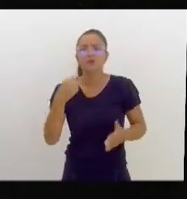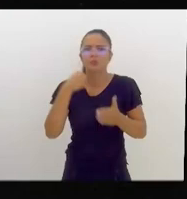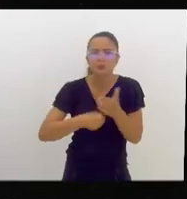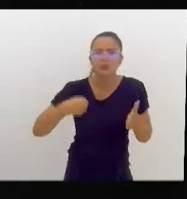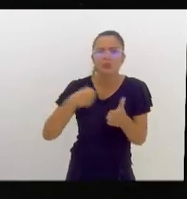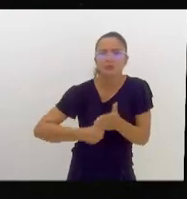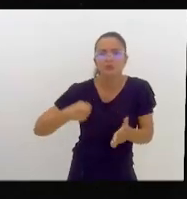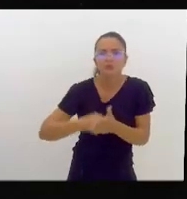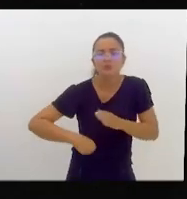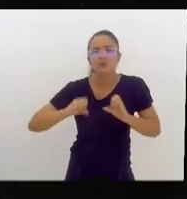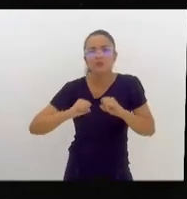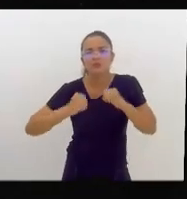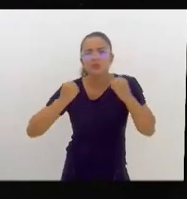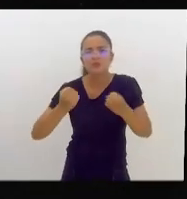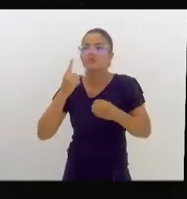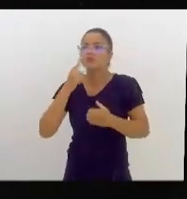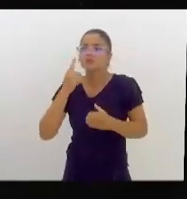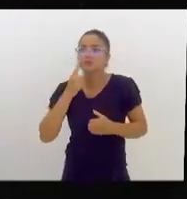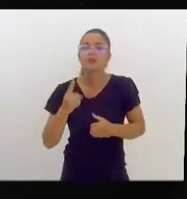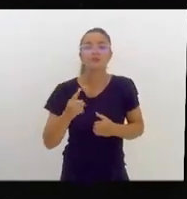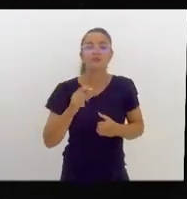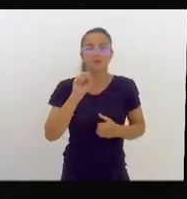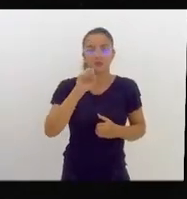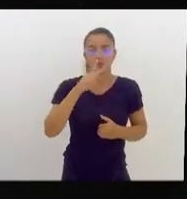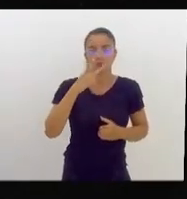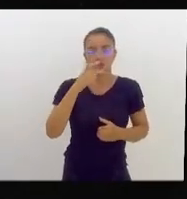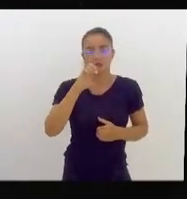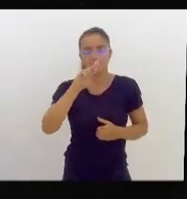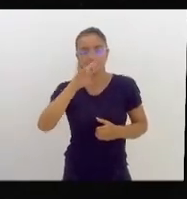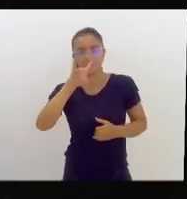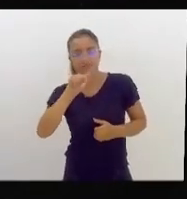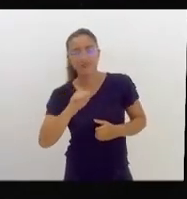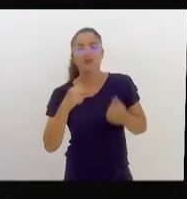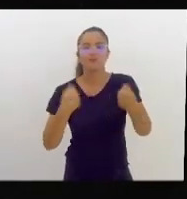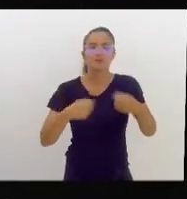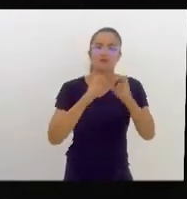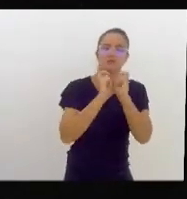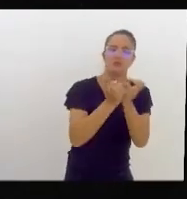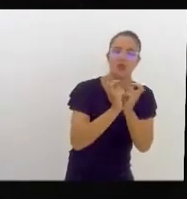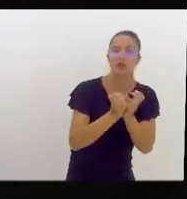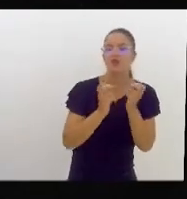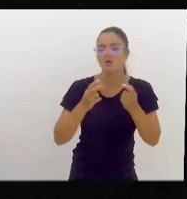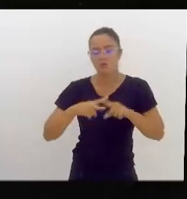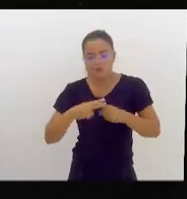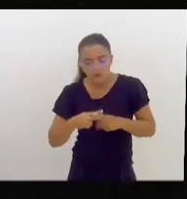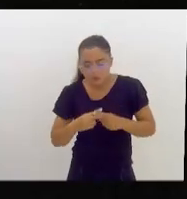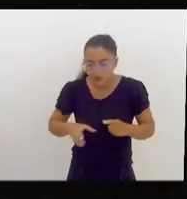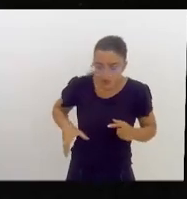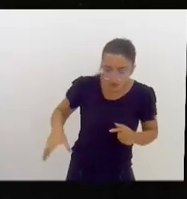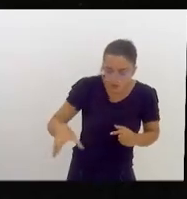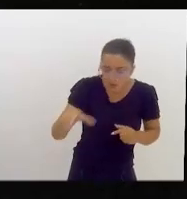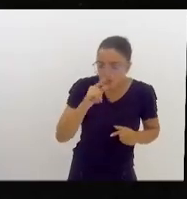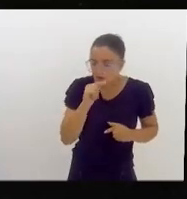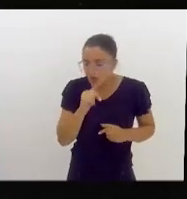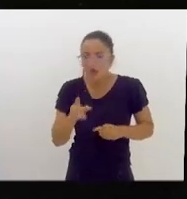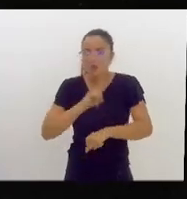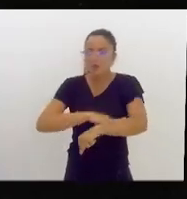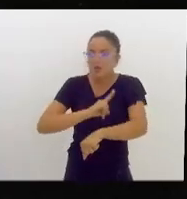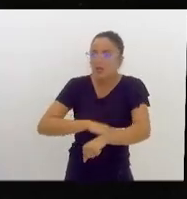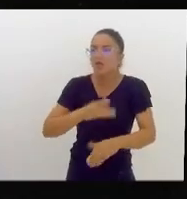recursos fossem investidos na supervia, nos trens, nos ramais, nos dormentes, nas canaletas, nos